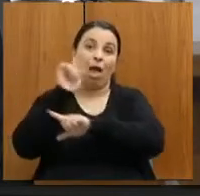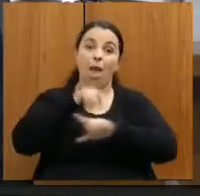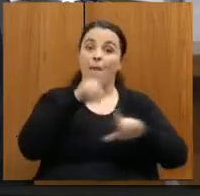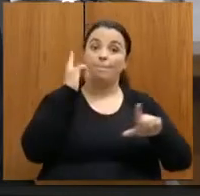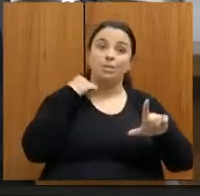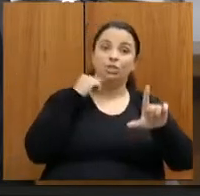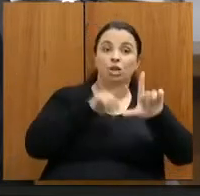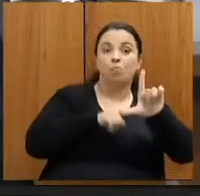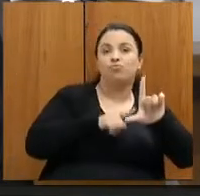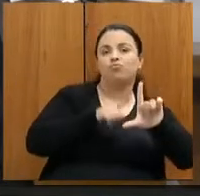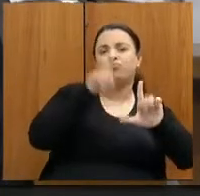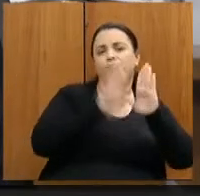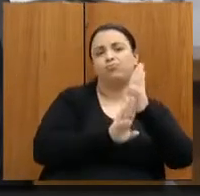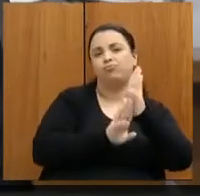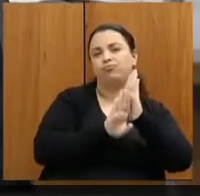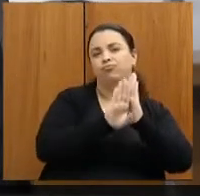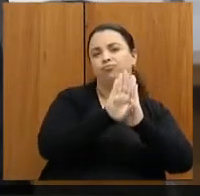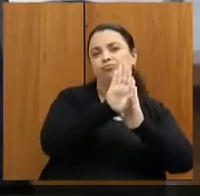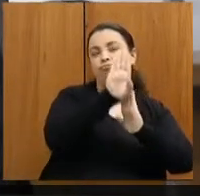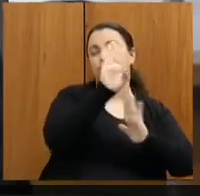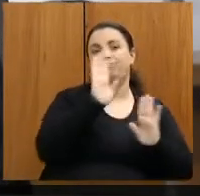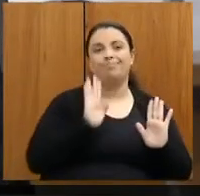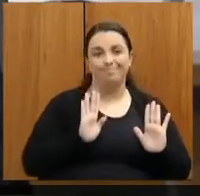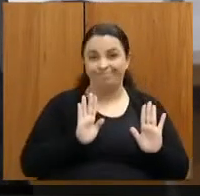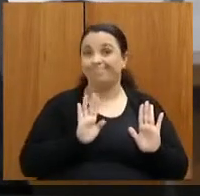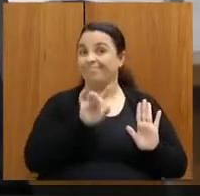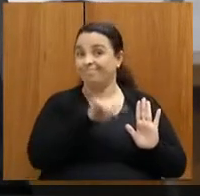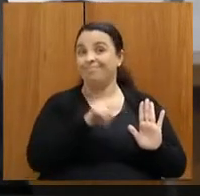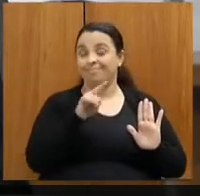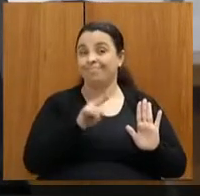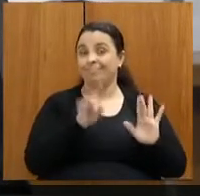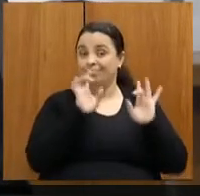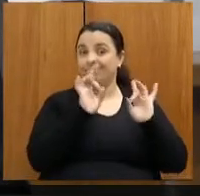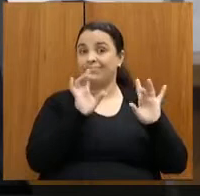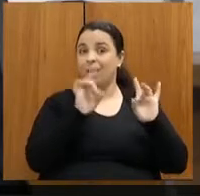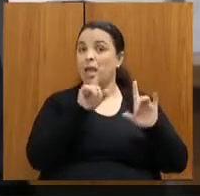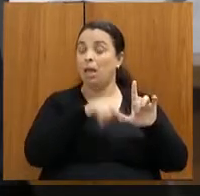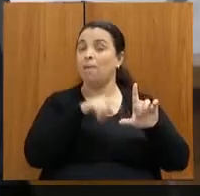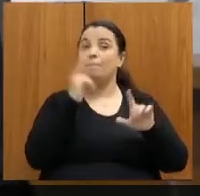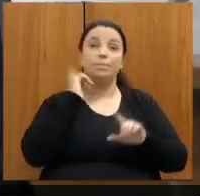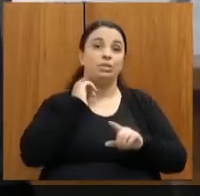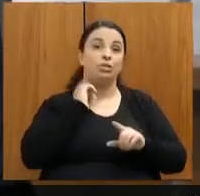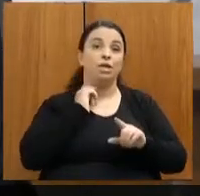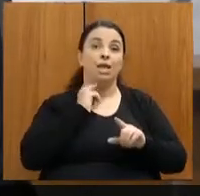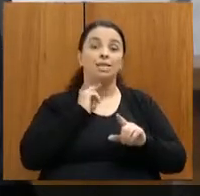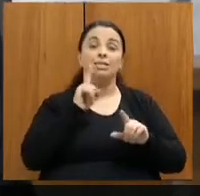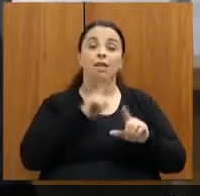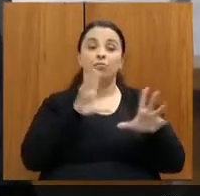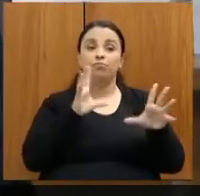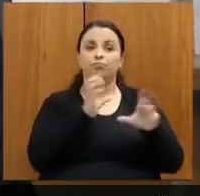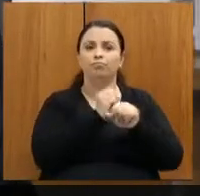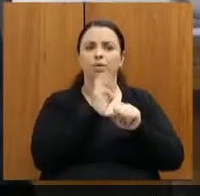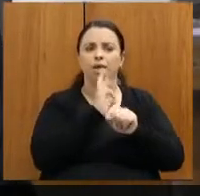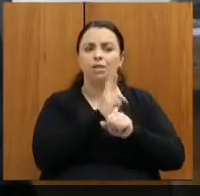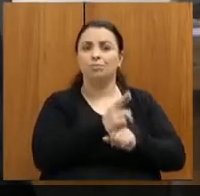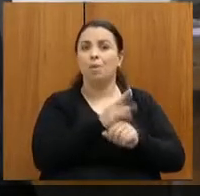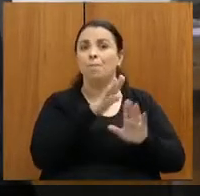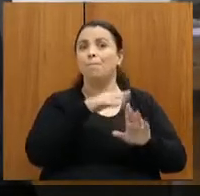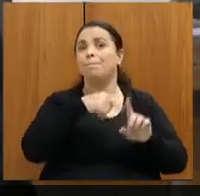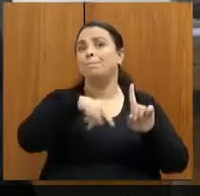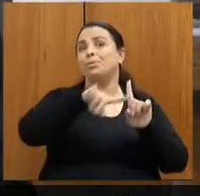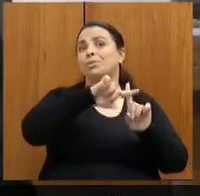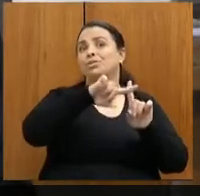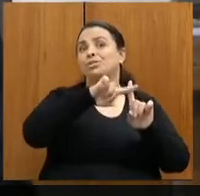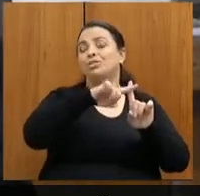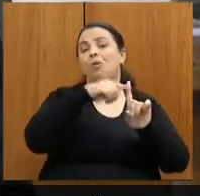termos de arrecadação que sem ter aumentado nenhum imposto menos teve o resultado Mais Positivo com relação à arrecadação no ano de